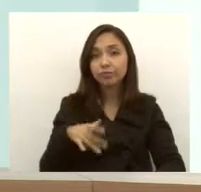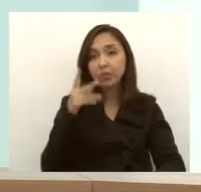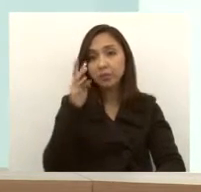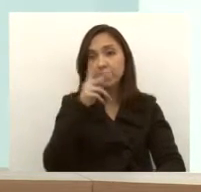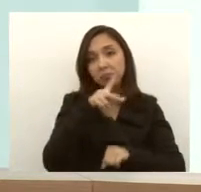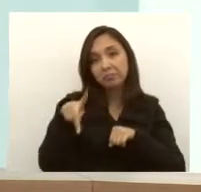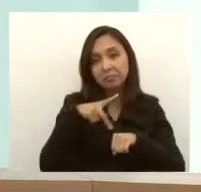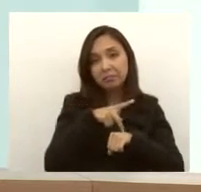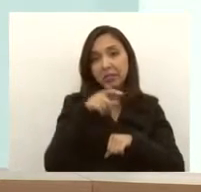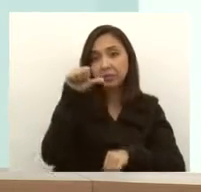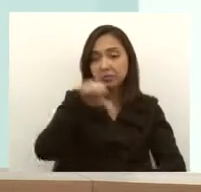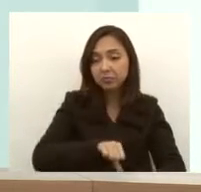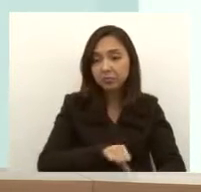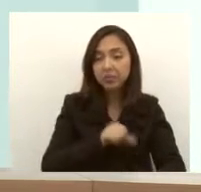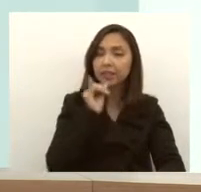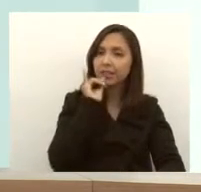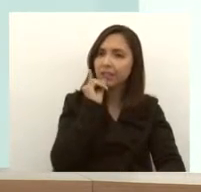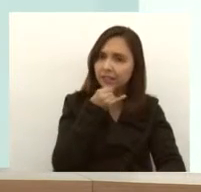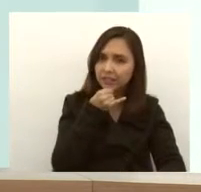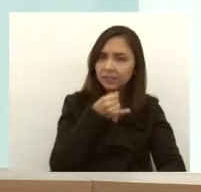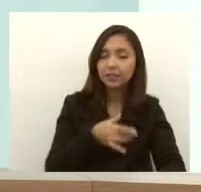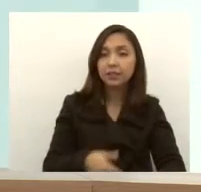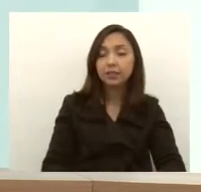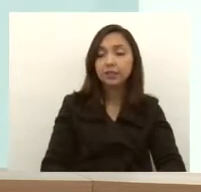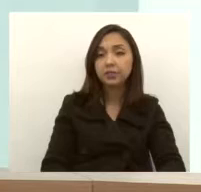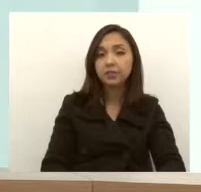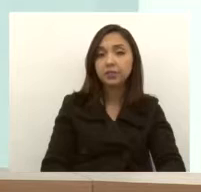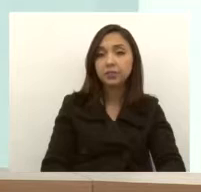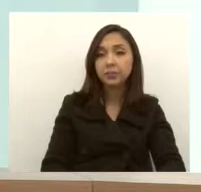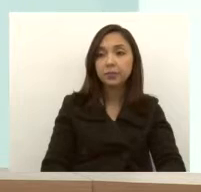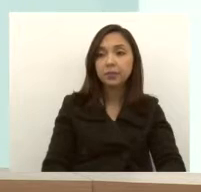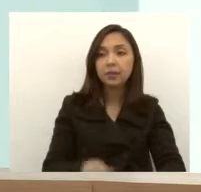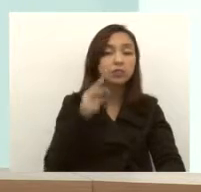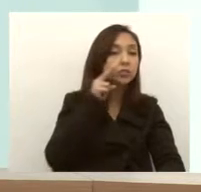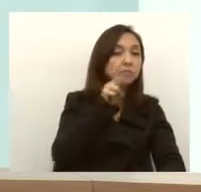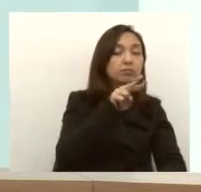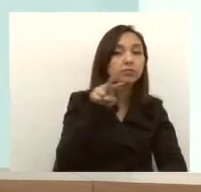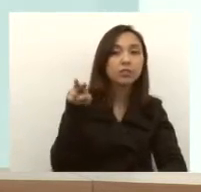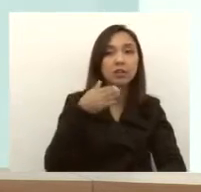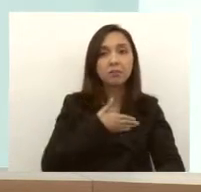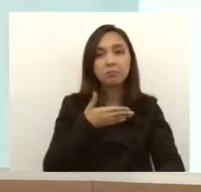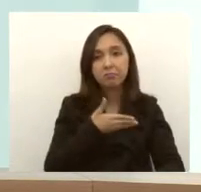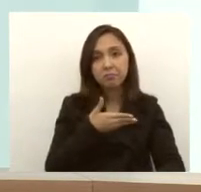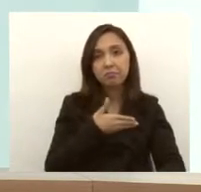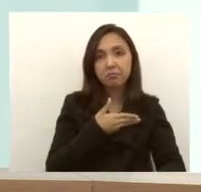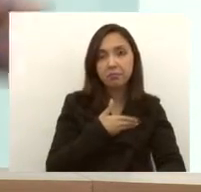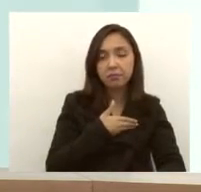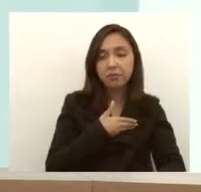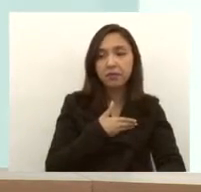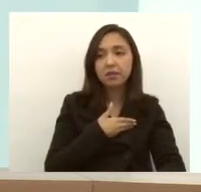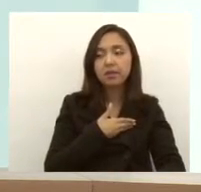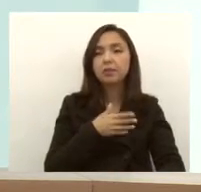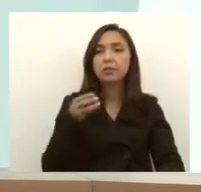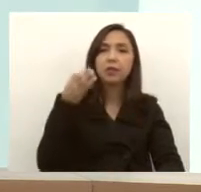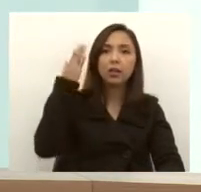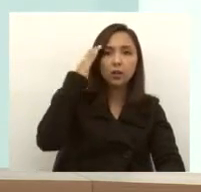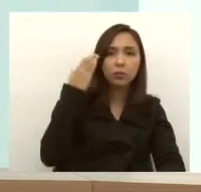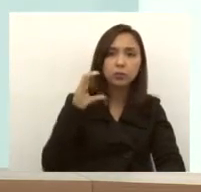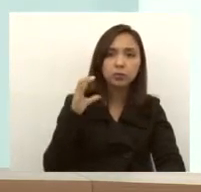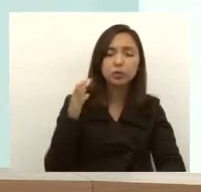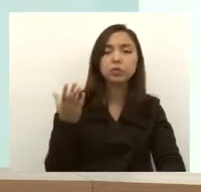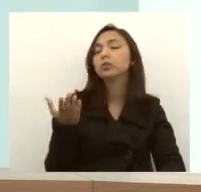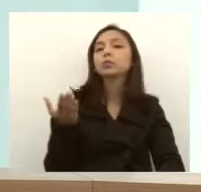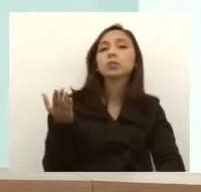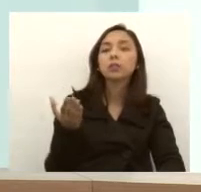vou falar, é triste para o país, é triste ver colegas nossos, tá, que estão lá em Curitiba,